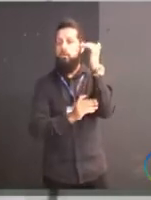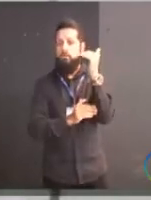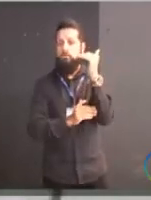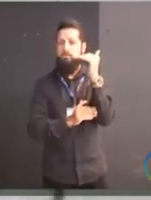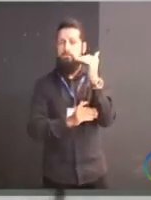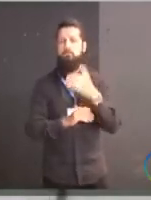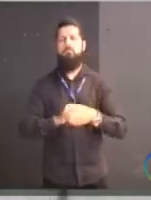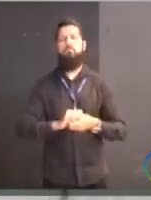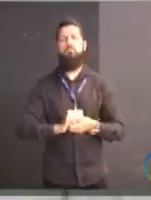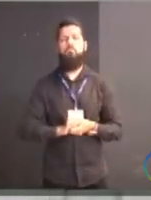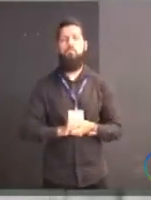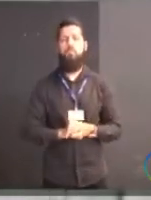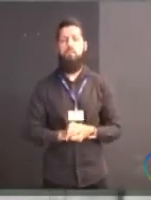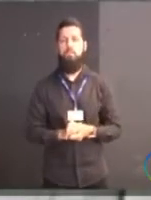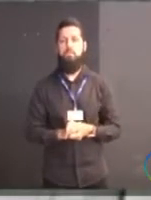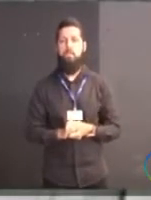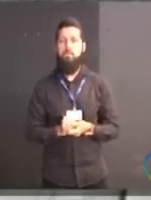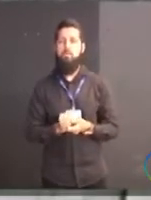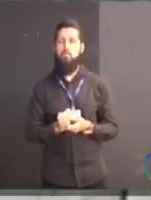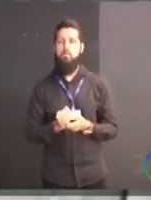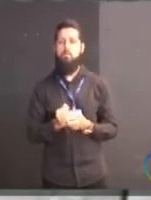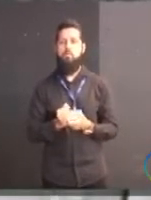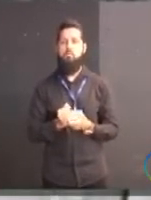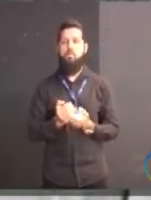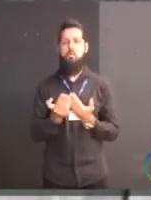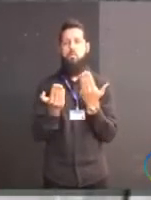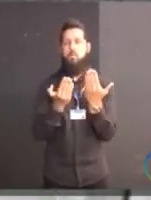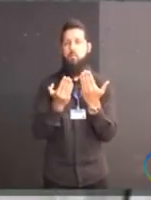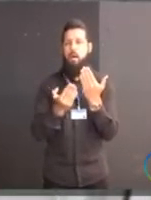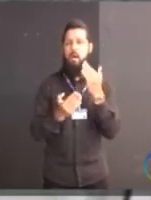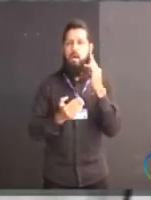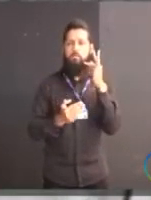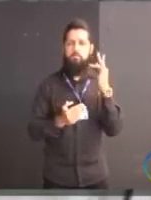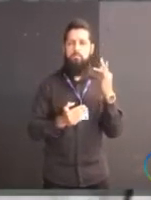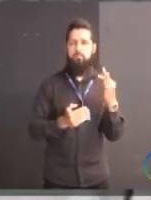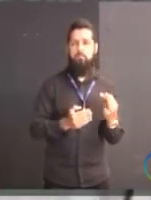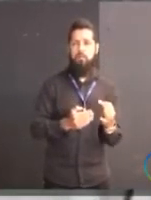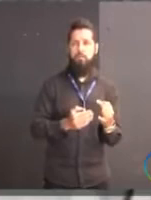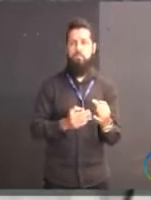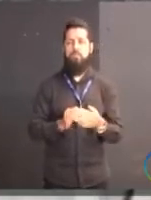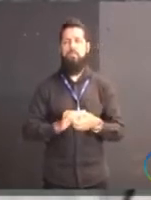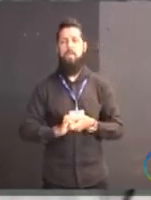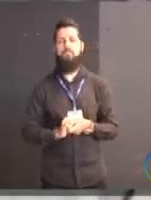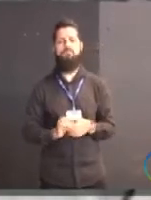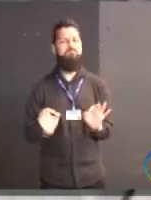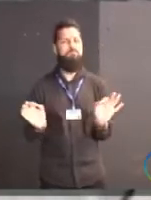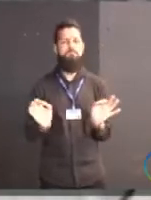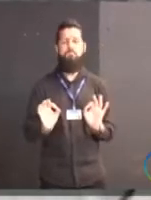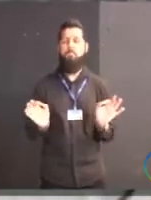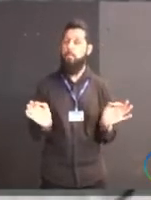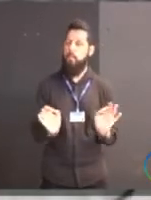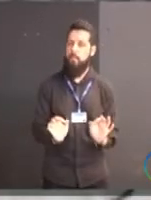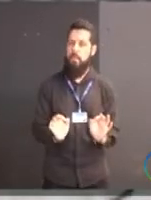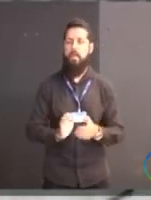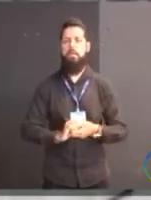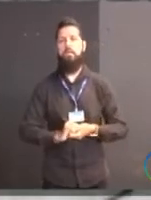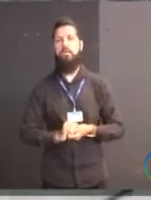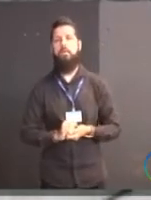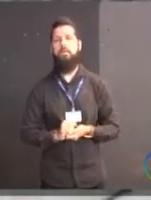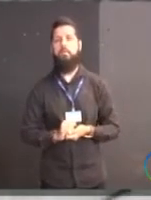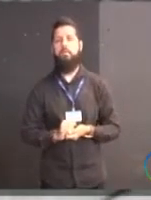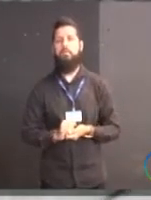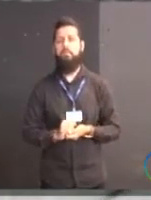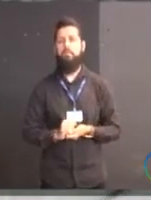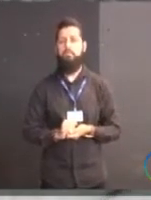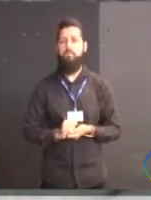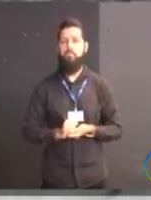reportamos muito mais à França como terra máter de nossa espiritualidade do que Portugal. Mas é